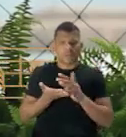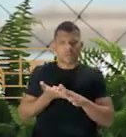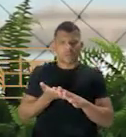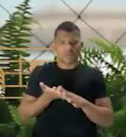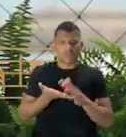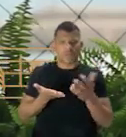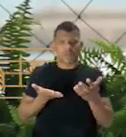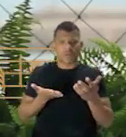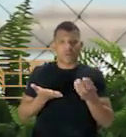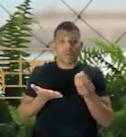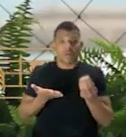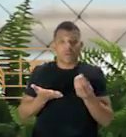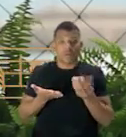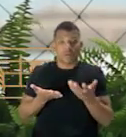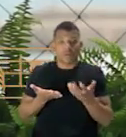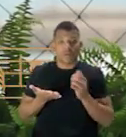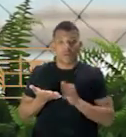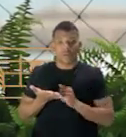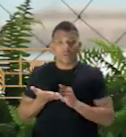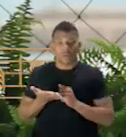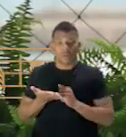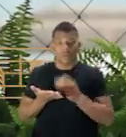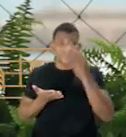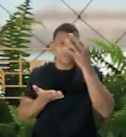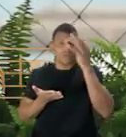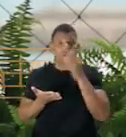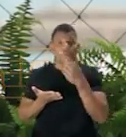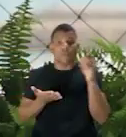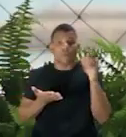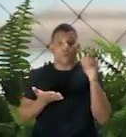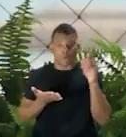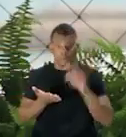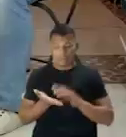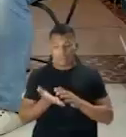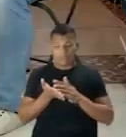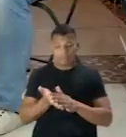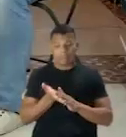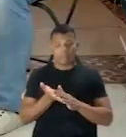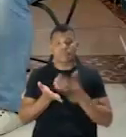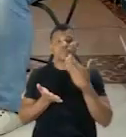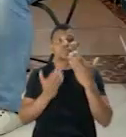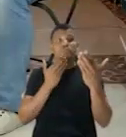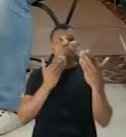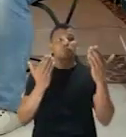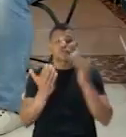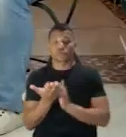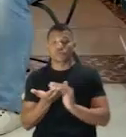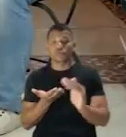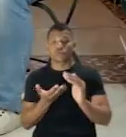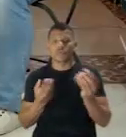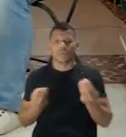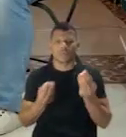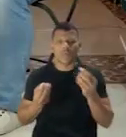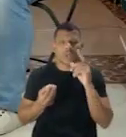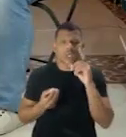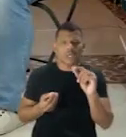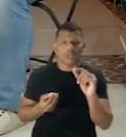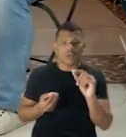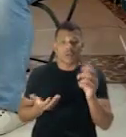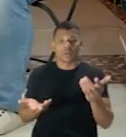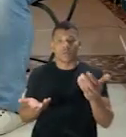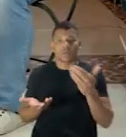samba? Riscando no chão sua pemba de fé, quem é? Vem,